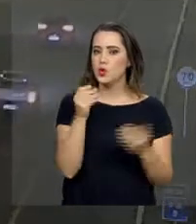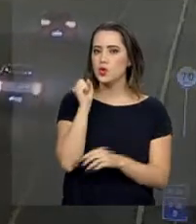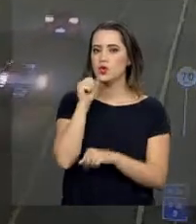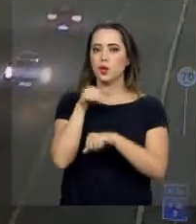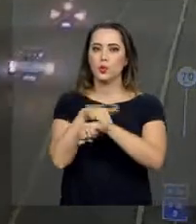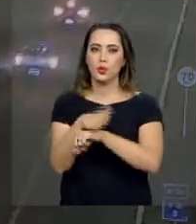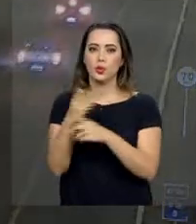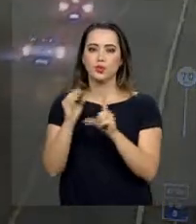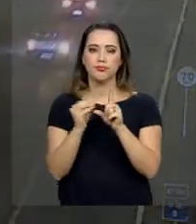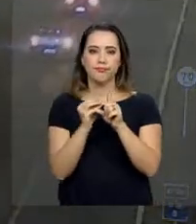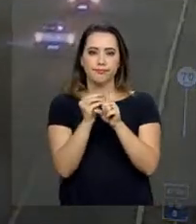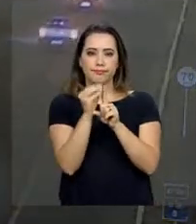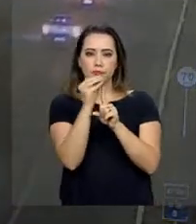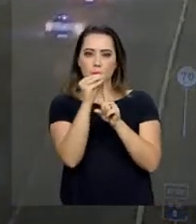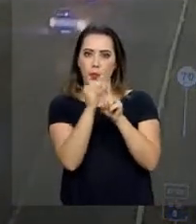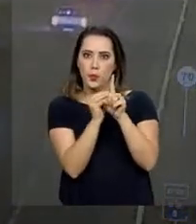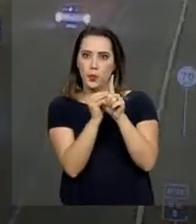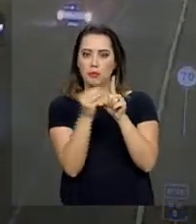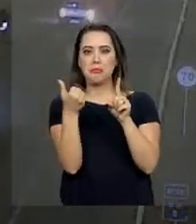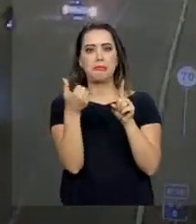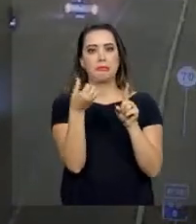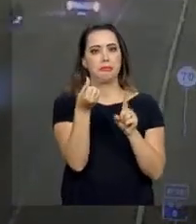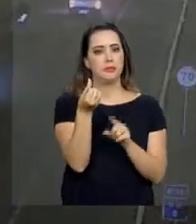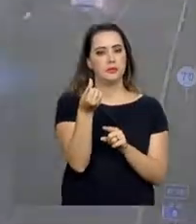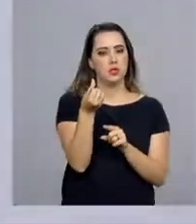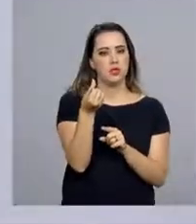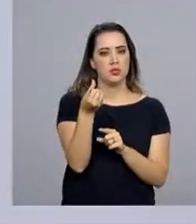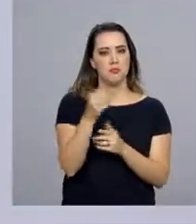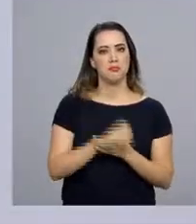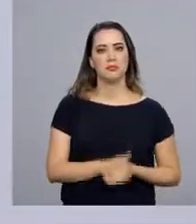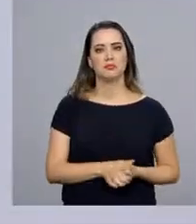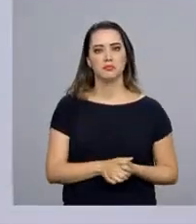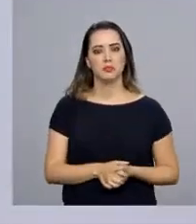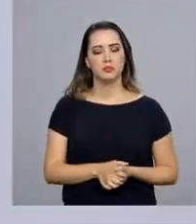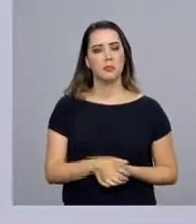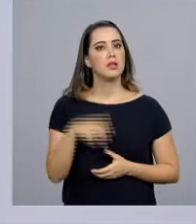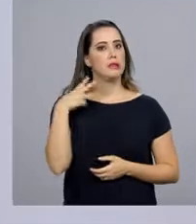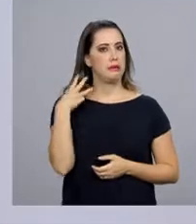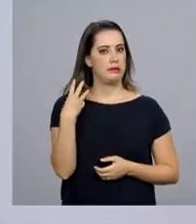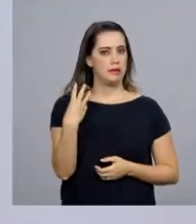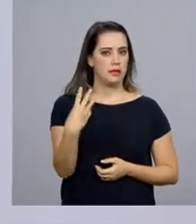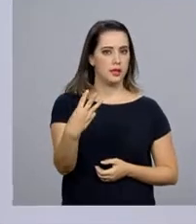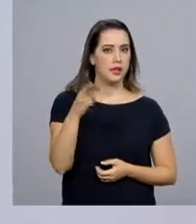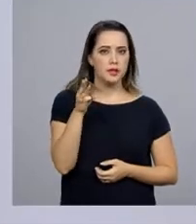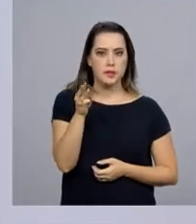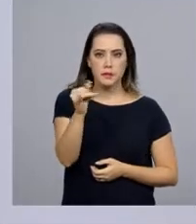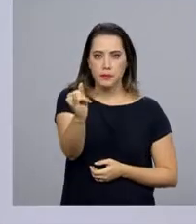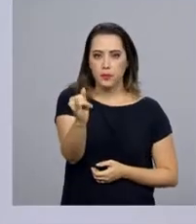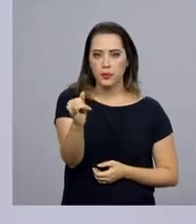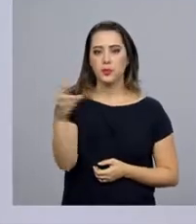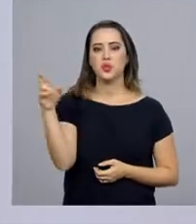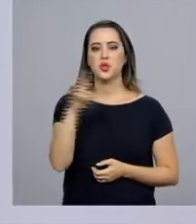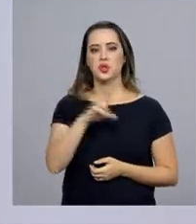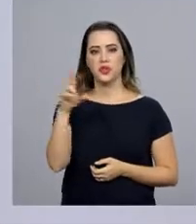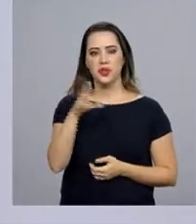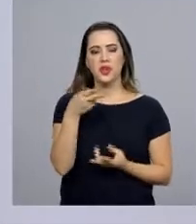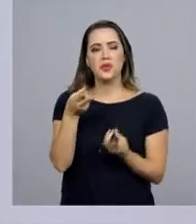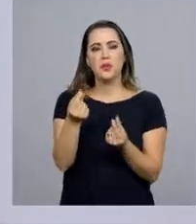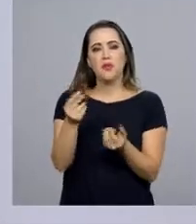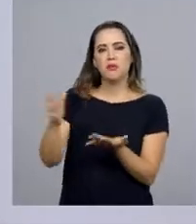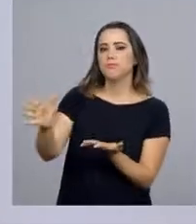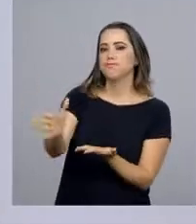a temperatura pode cair a 16 graus 3 bilhões e duzentos milhões de reais esse foi o valor